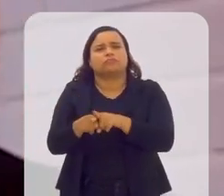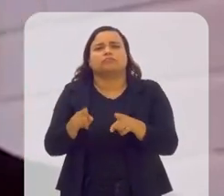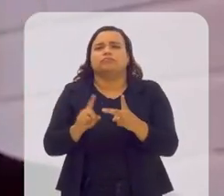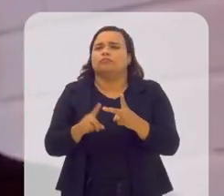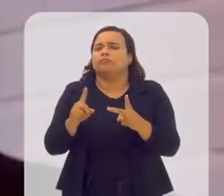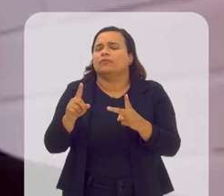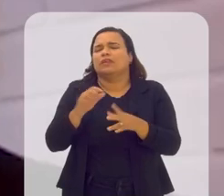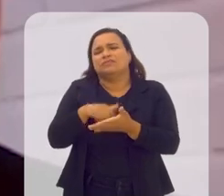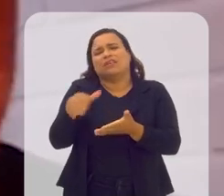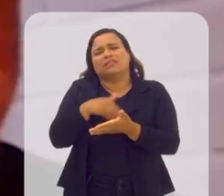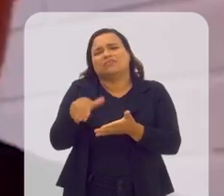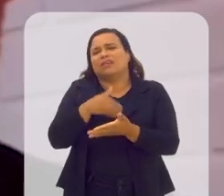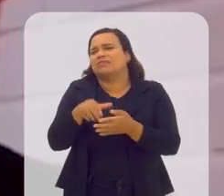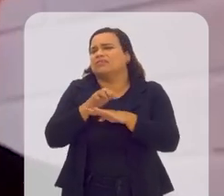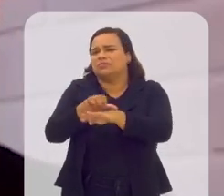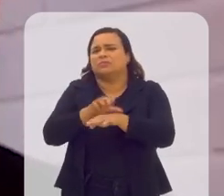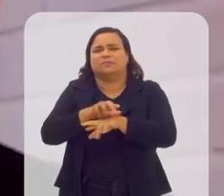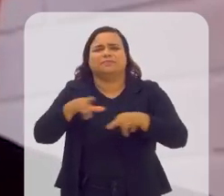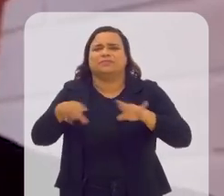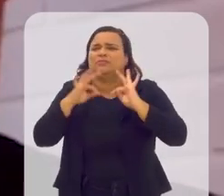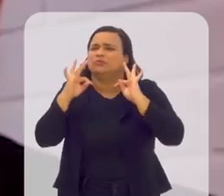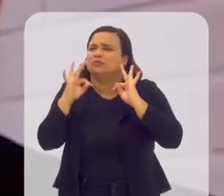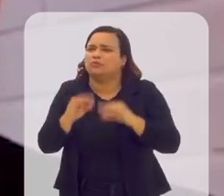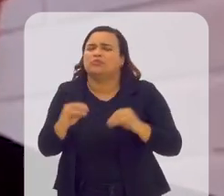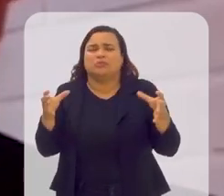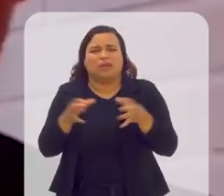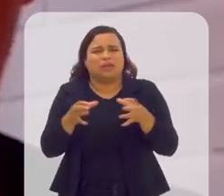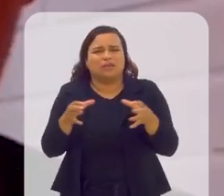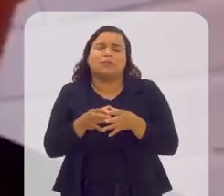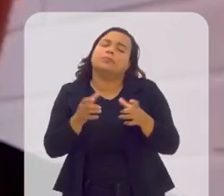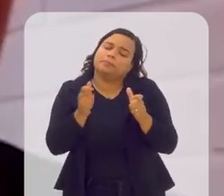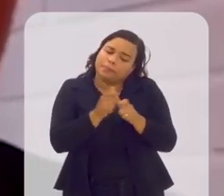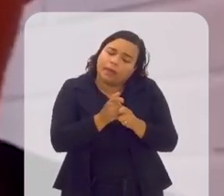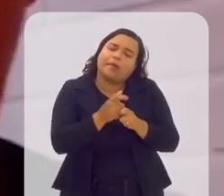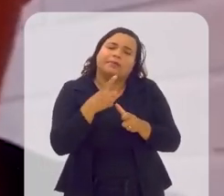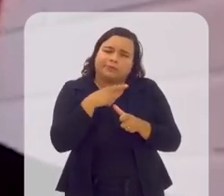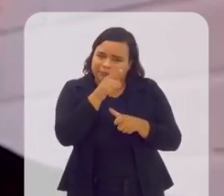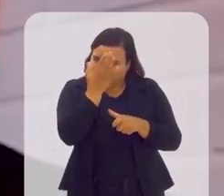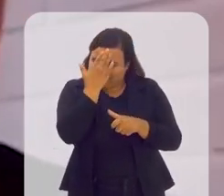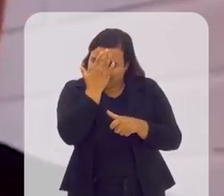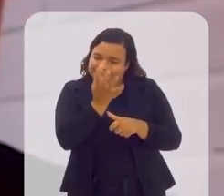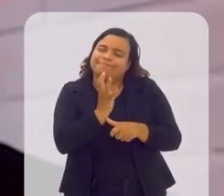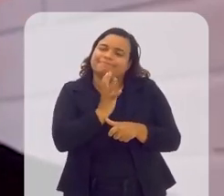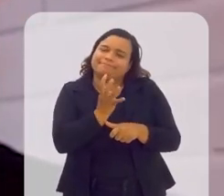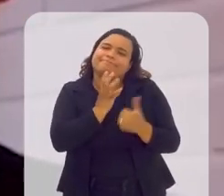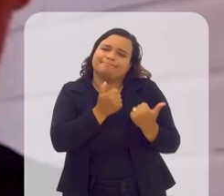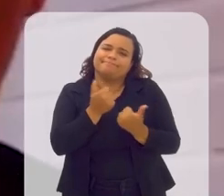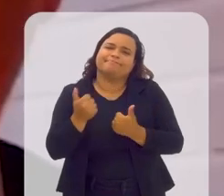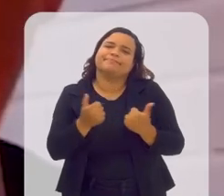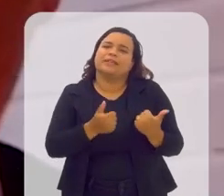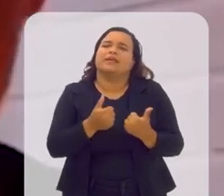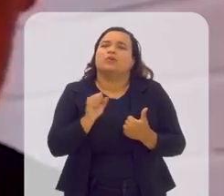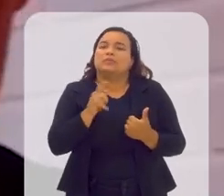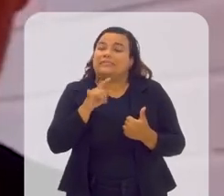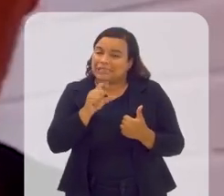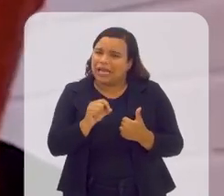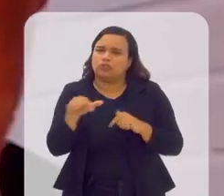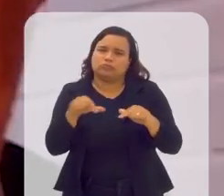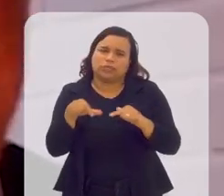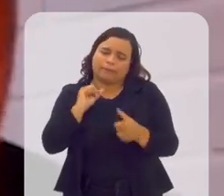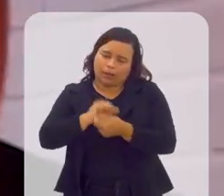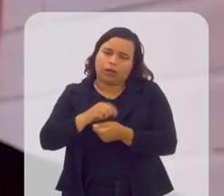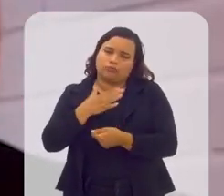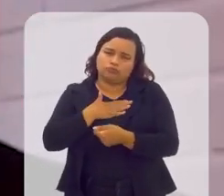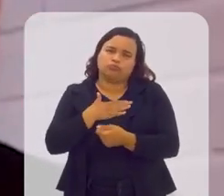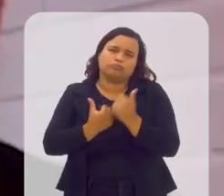MINFRA, Secretaria Nacional de Transporte. Então, a FETranscarga realmente tem uma equipe pequena. Você conhece muito bem também o Sérgio Viana,